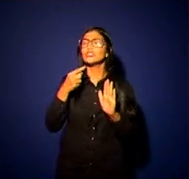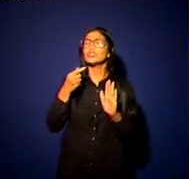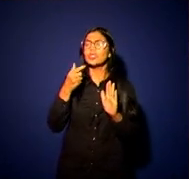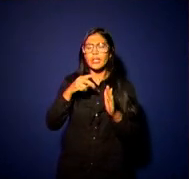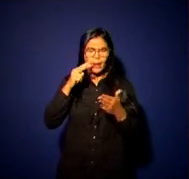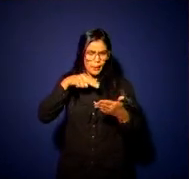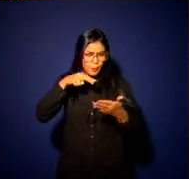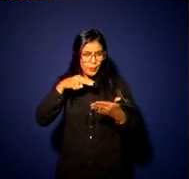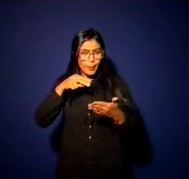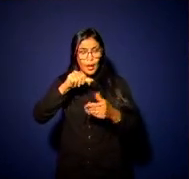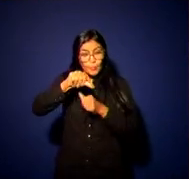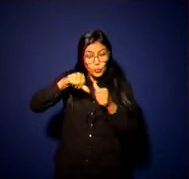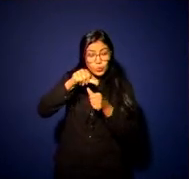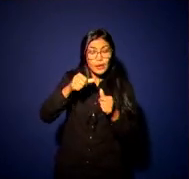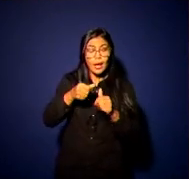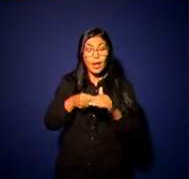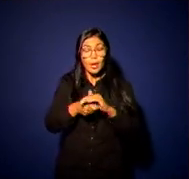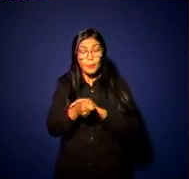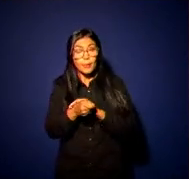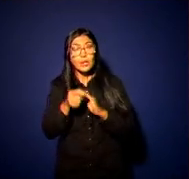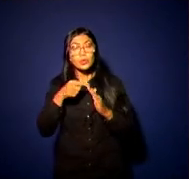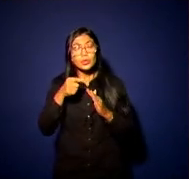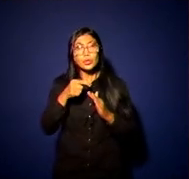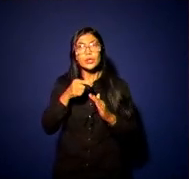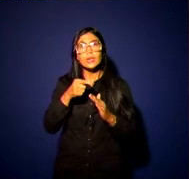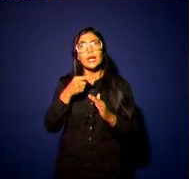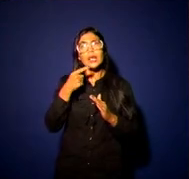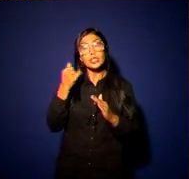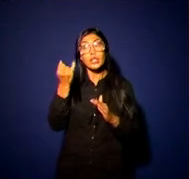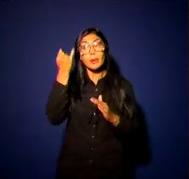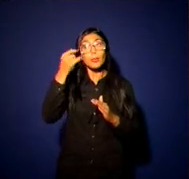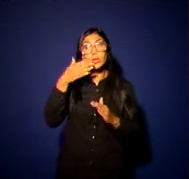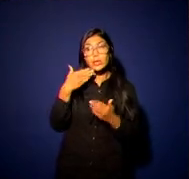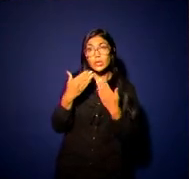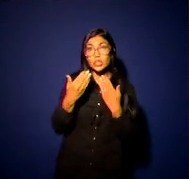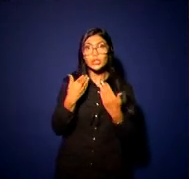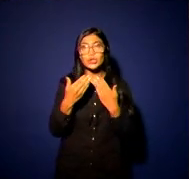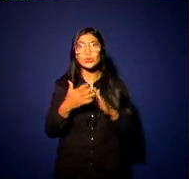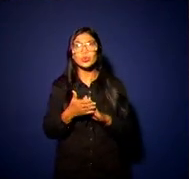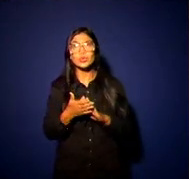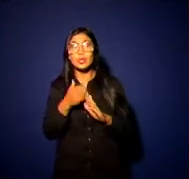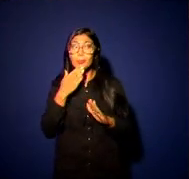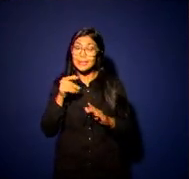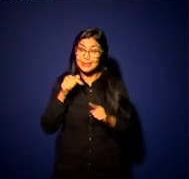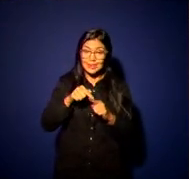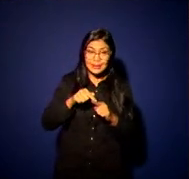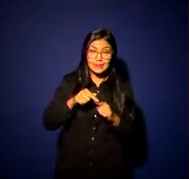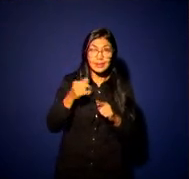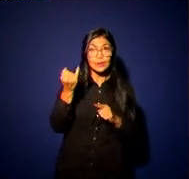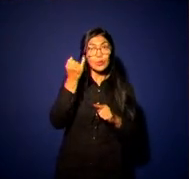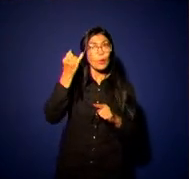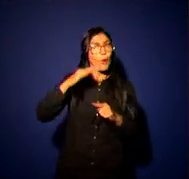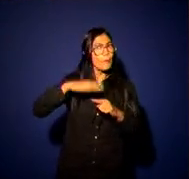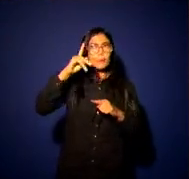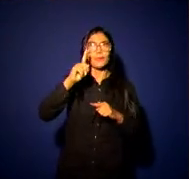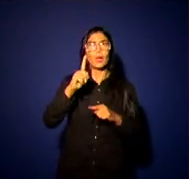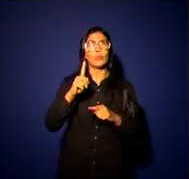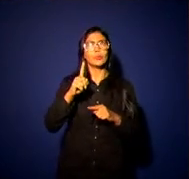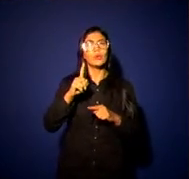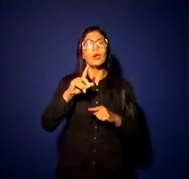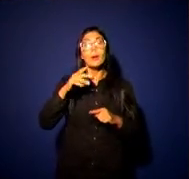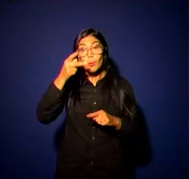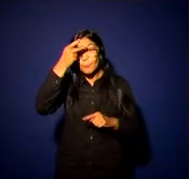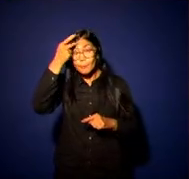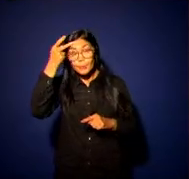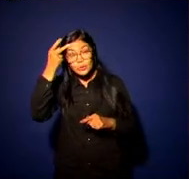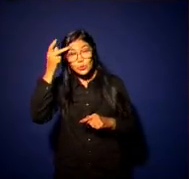revisar o modelo de financiamento da autarquia Esse é um assunto importante mas ele não é o mais importante tudo são